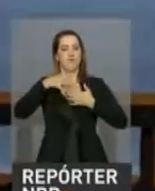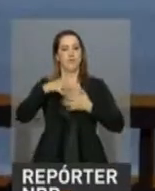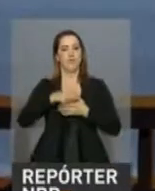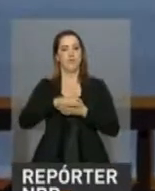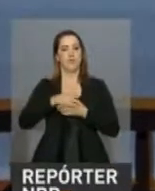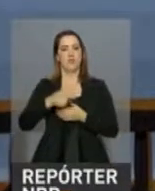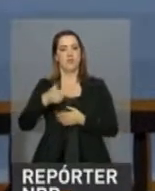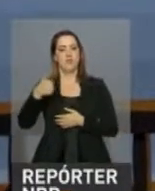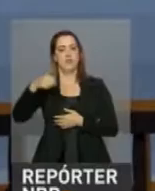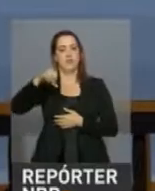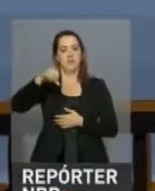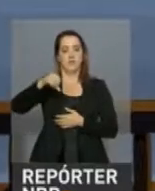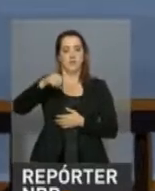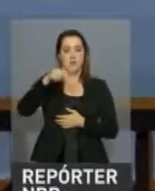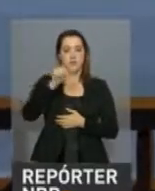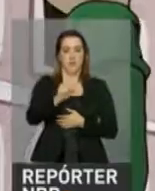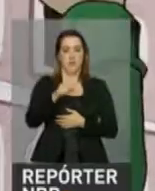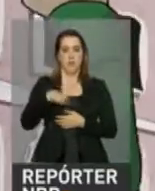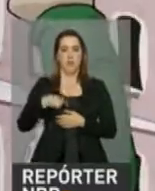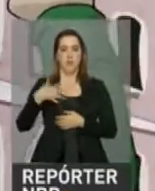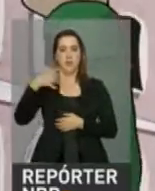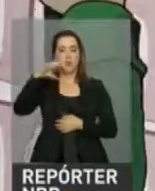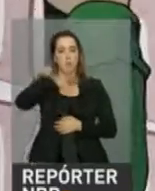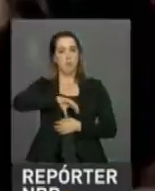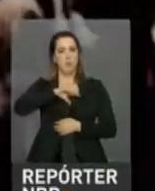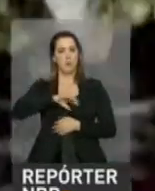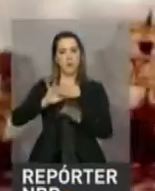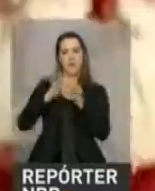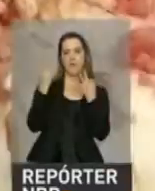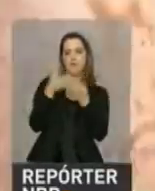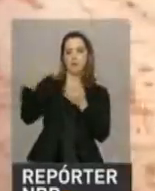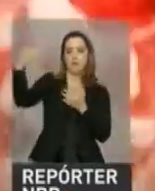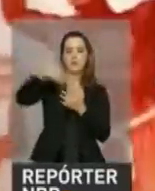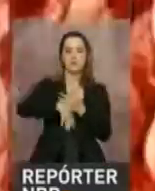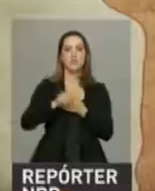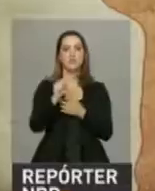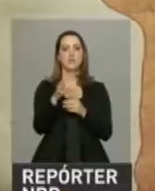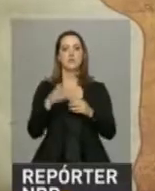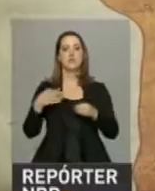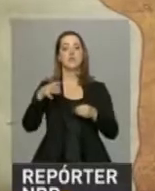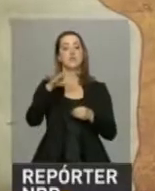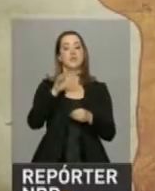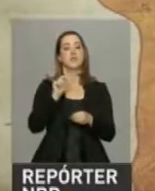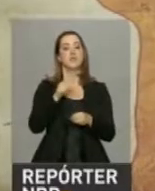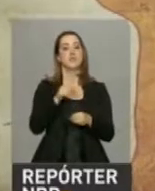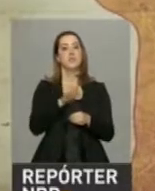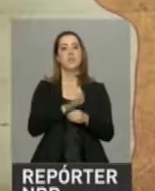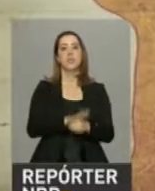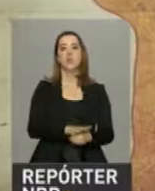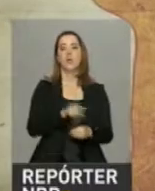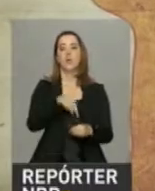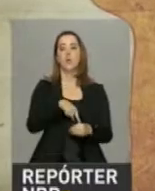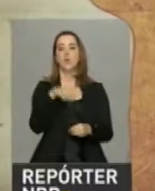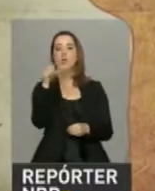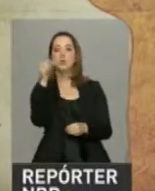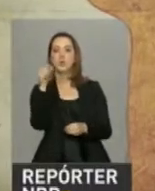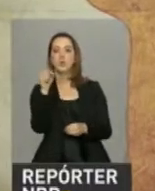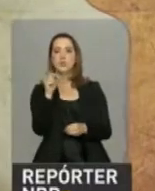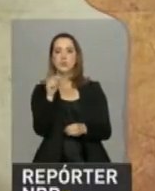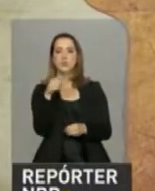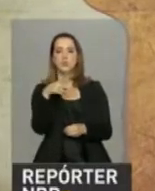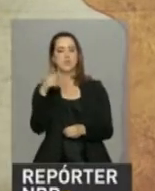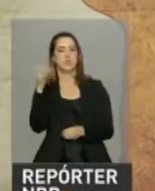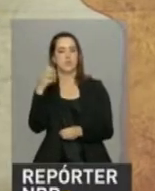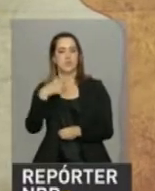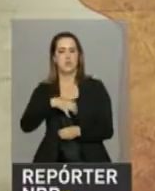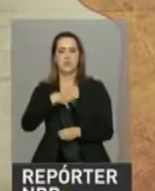1807, fugindo da guerra, a família real portuguesa se muda para o Brasil, sua principal colônia. Em Salvador, Dom João VI assina a Carta Régia,